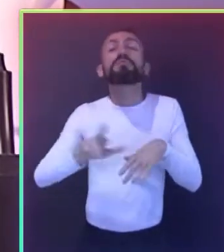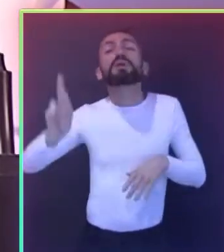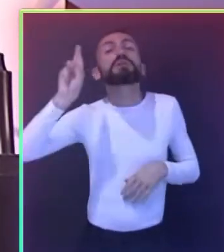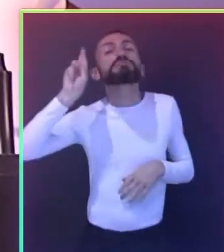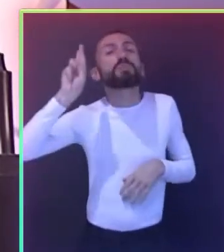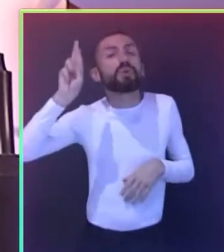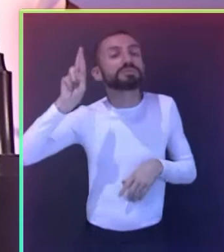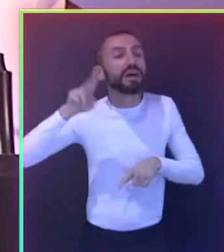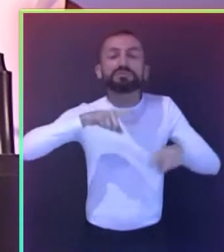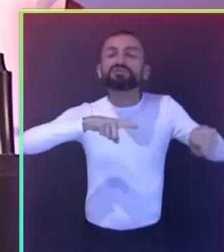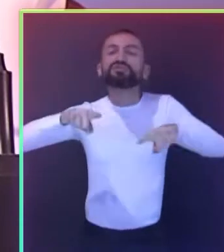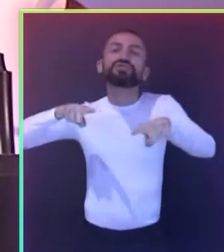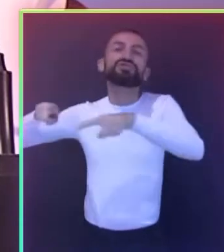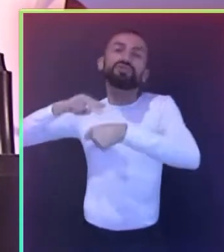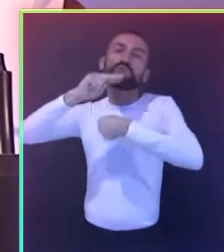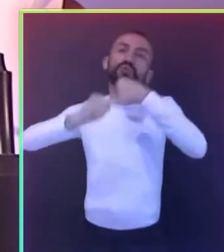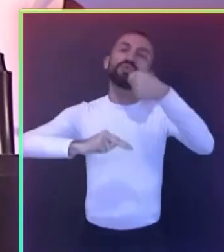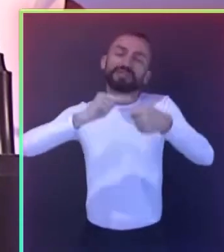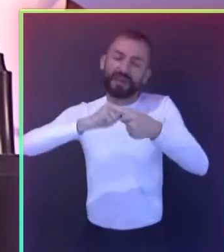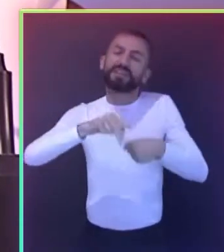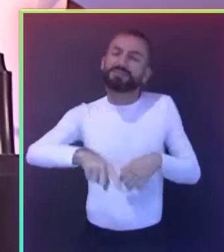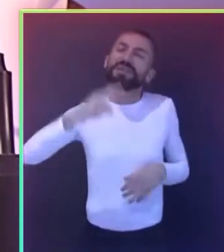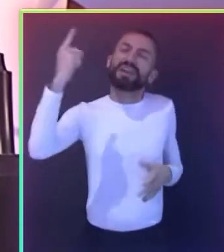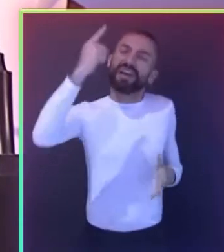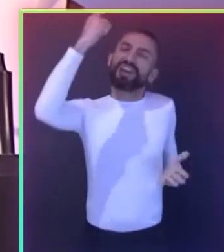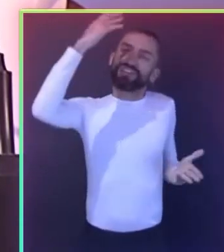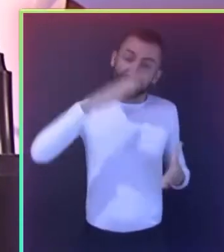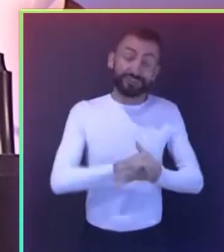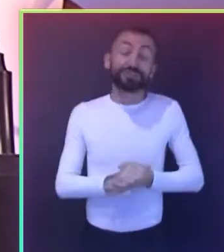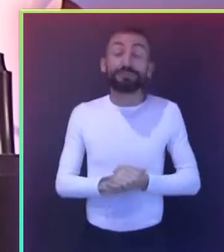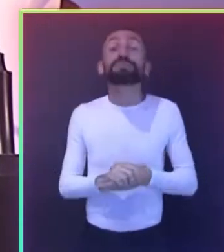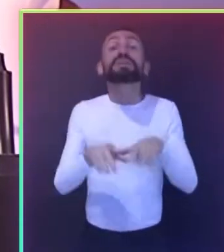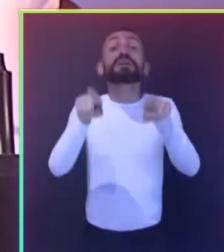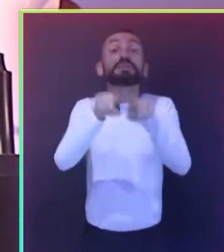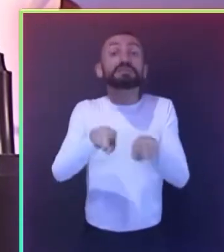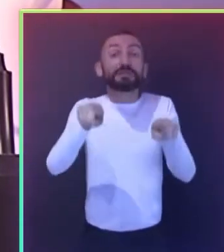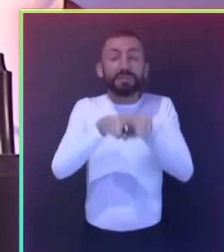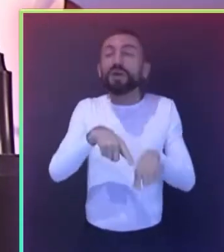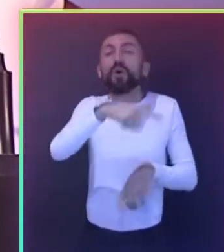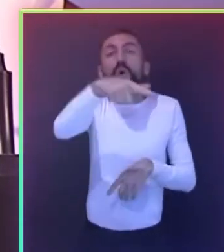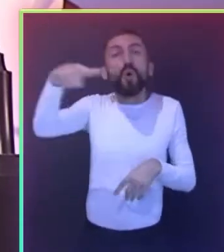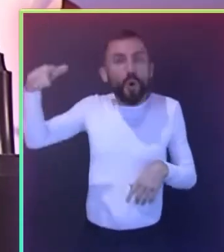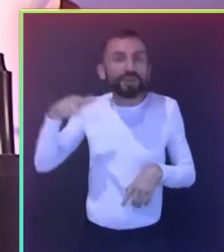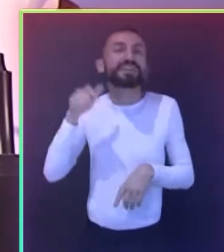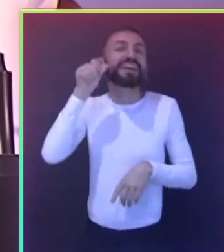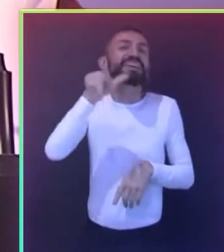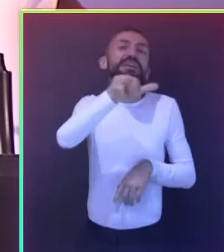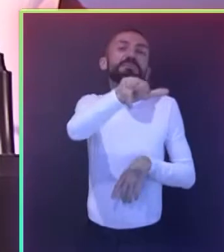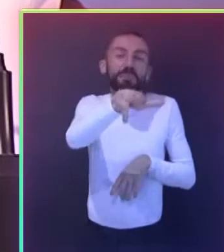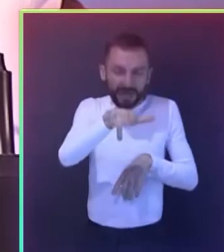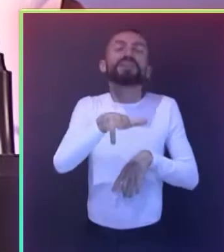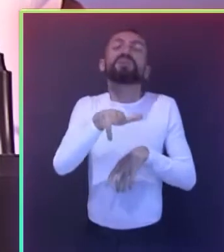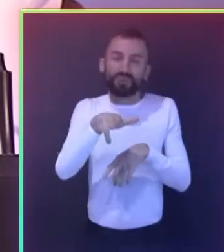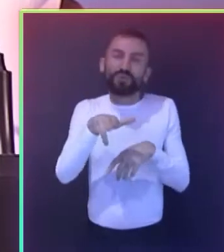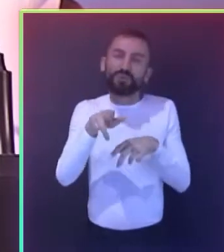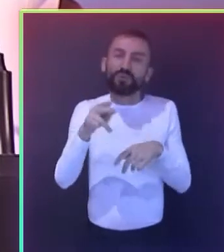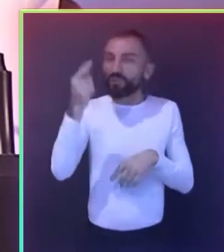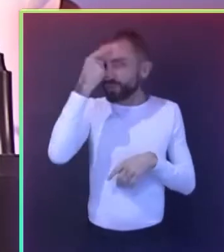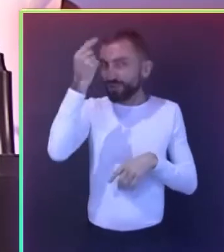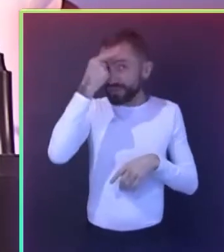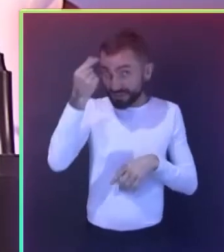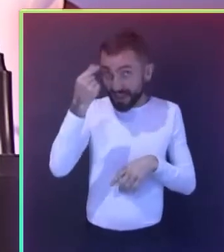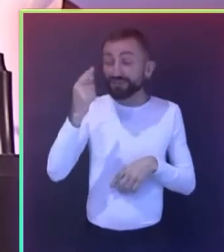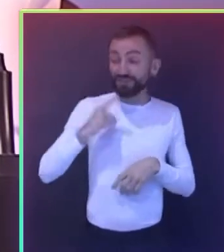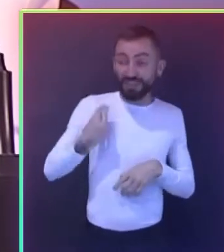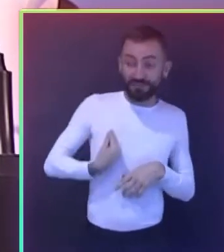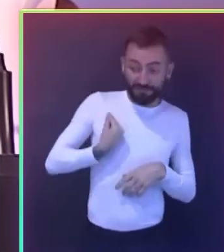grandiosa instituição o sendo homenagem às universidades coirmãs aqui representadas que muito